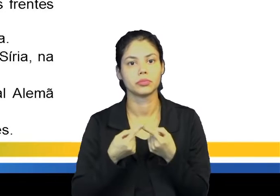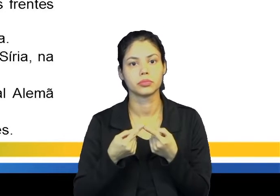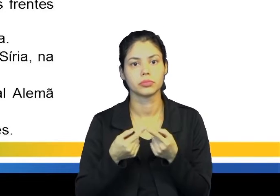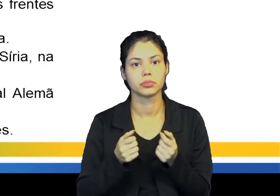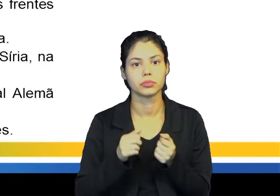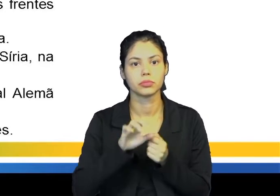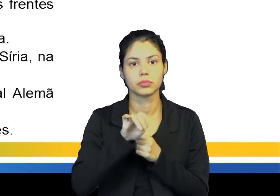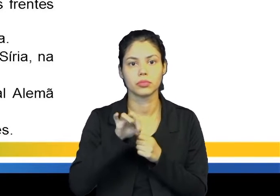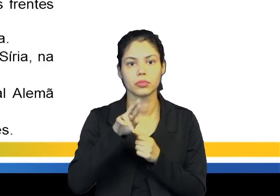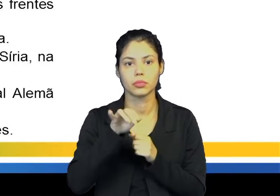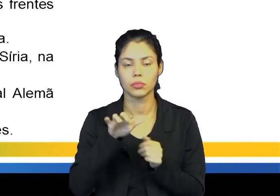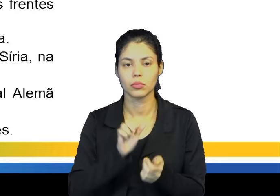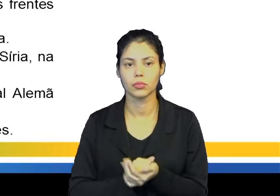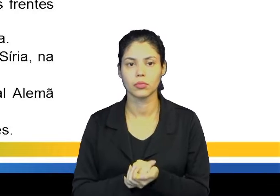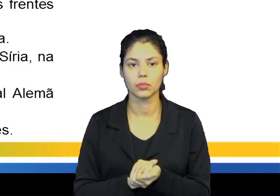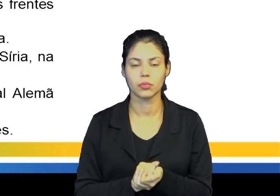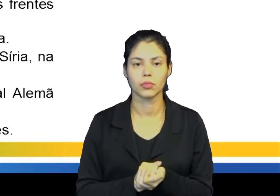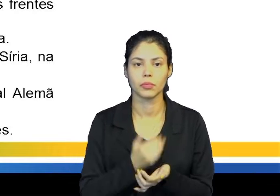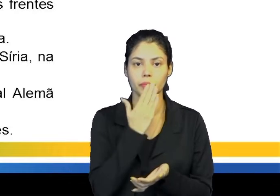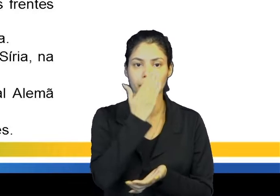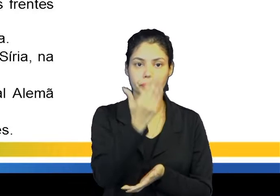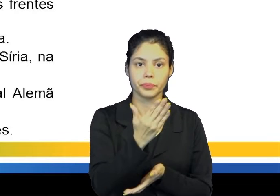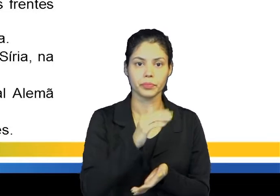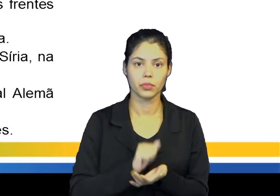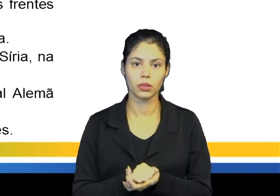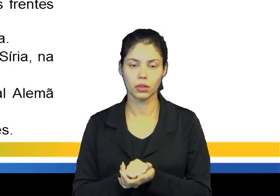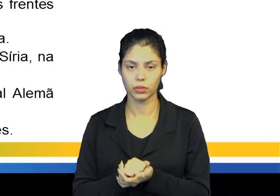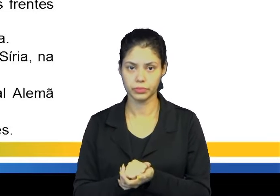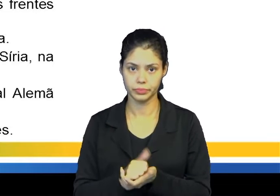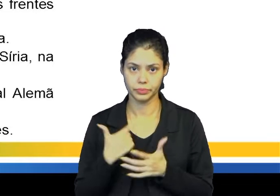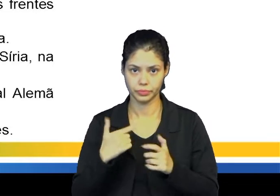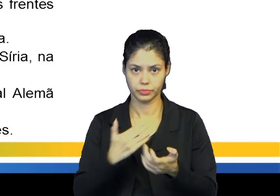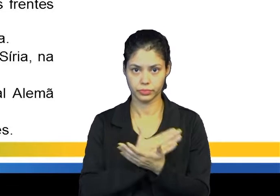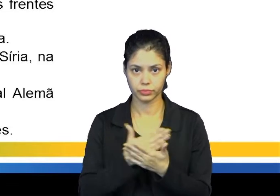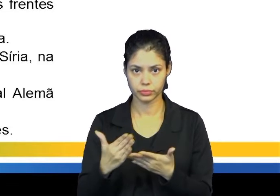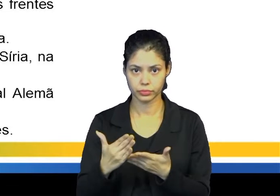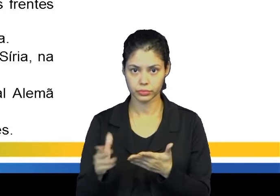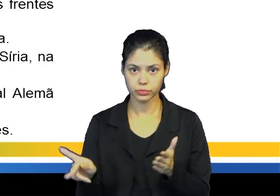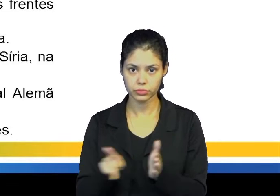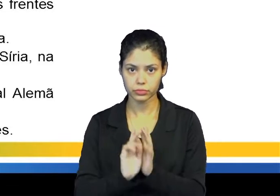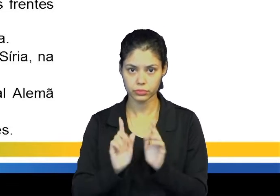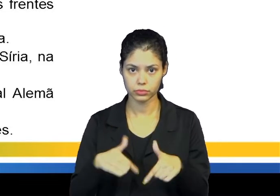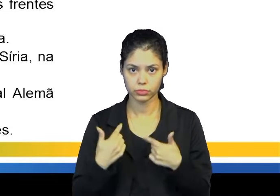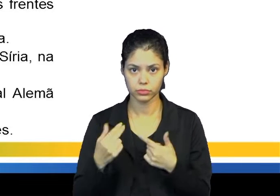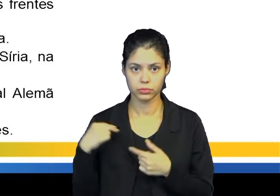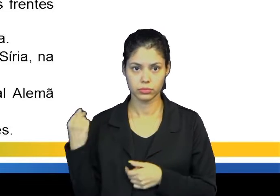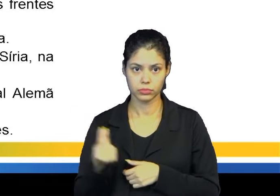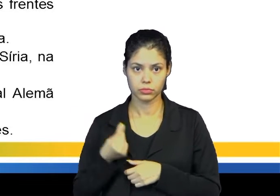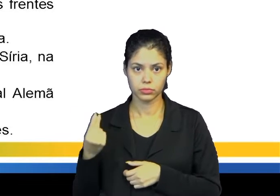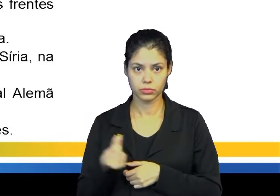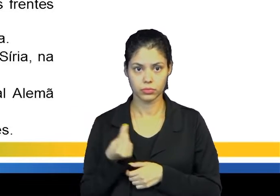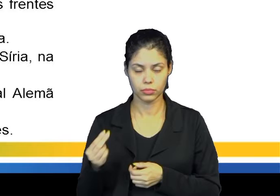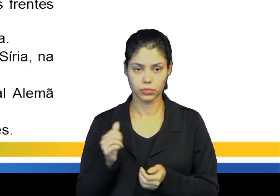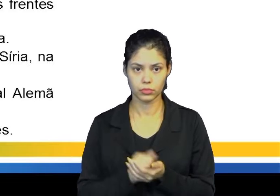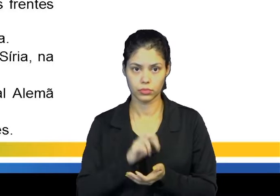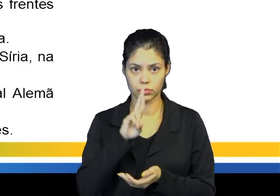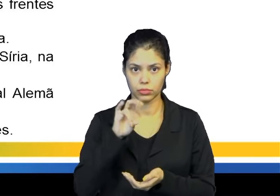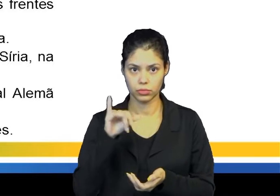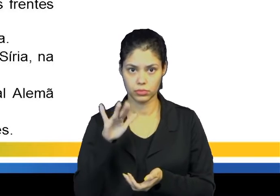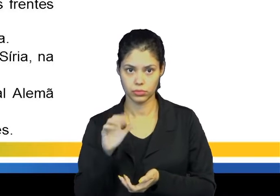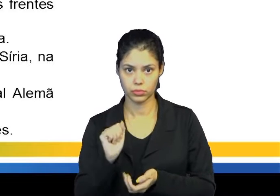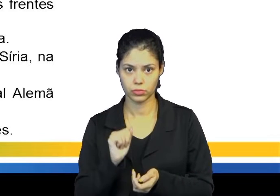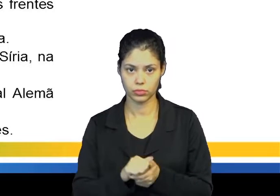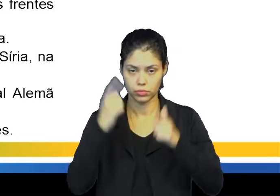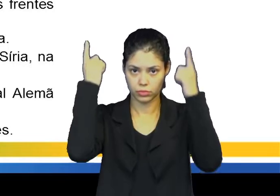da Entente. Na frente dos Balcãs, onde a guerra começou efetivamente, lutavam a Sérvia, a Romênia